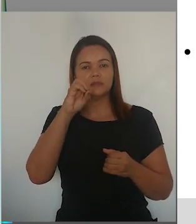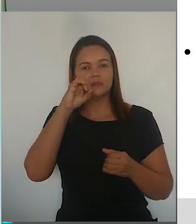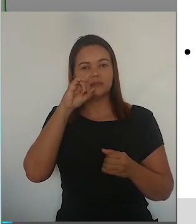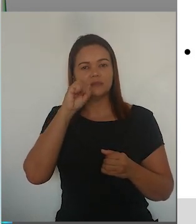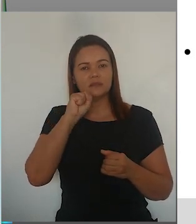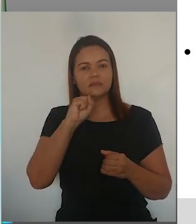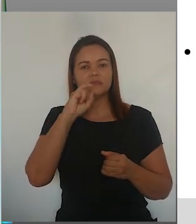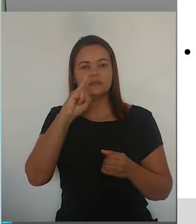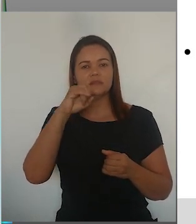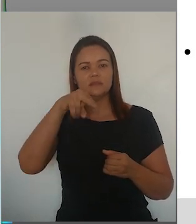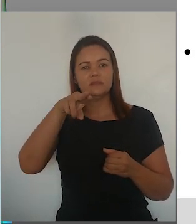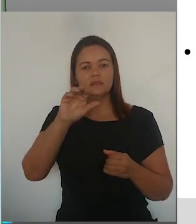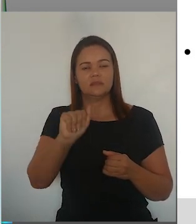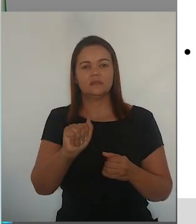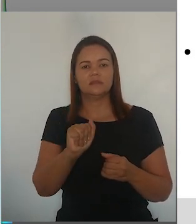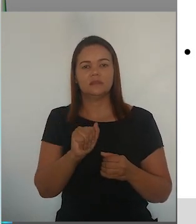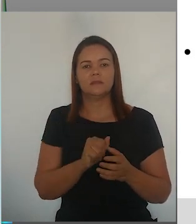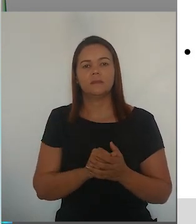miosina.